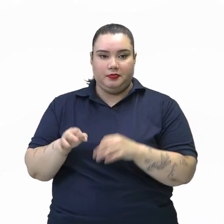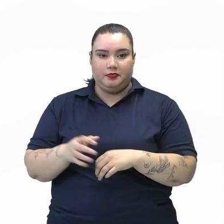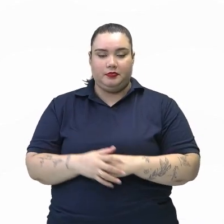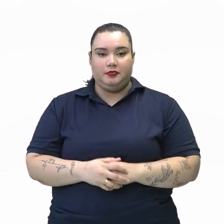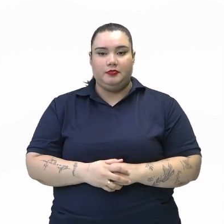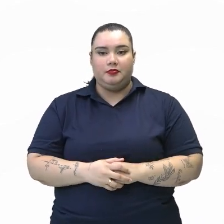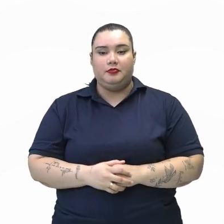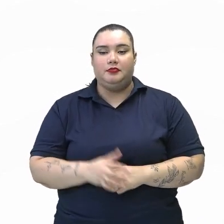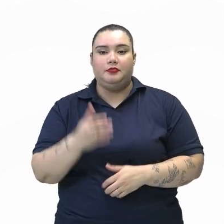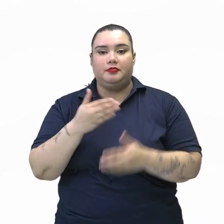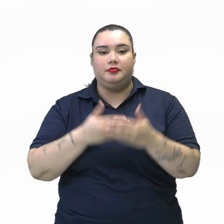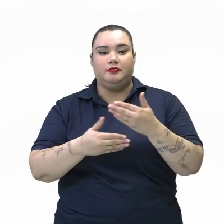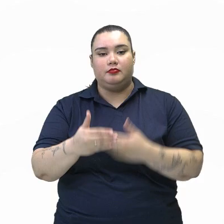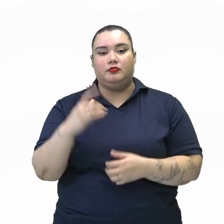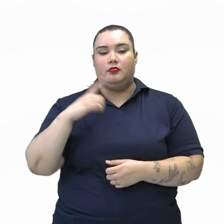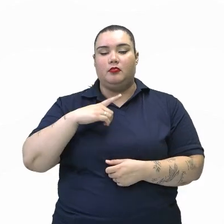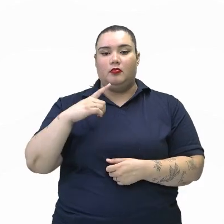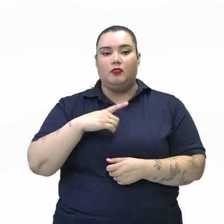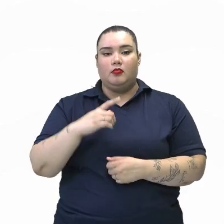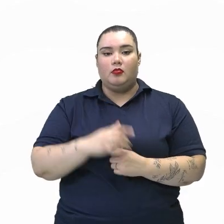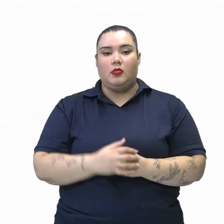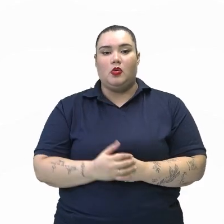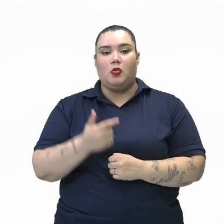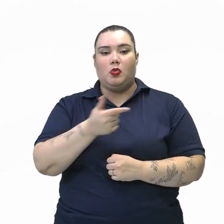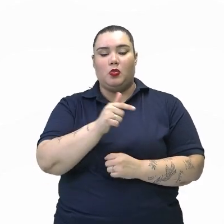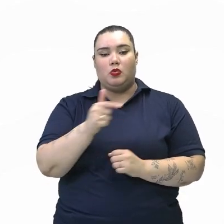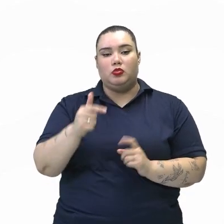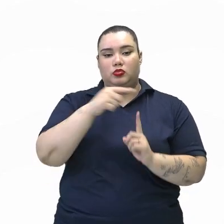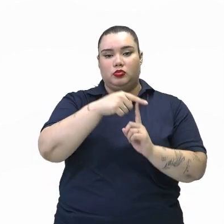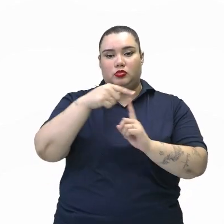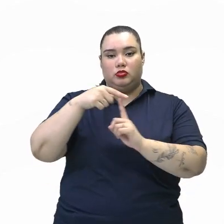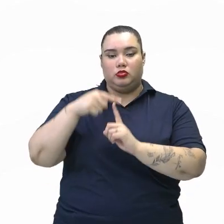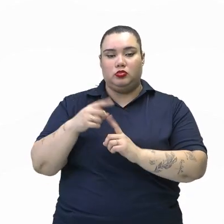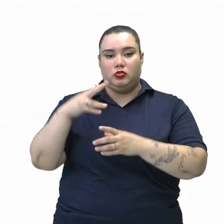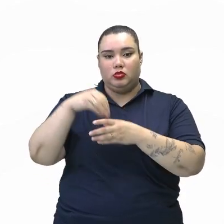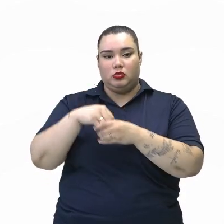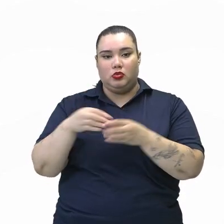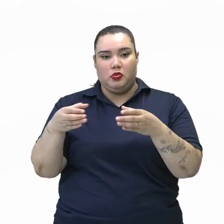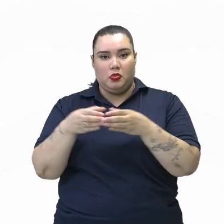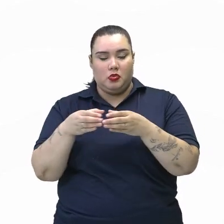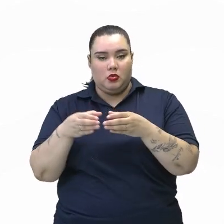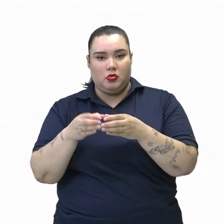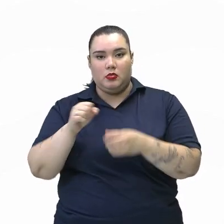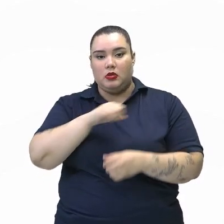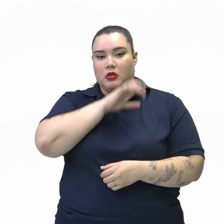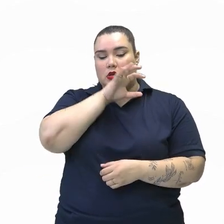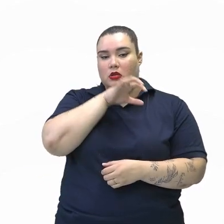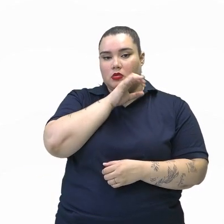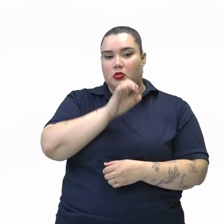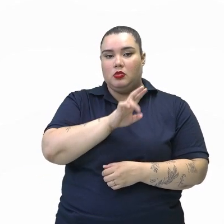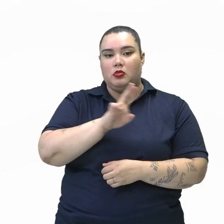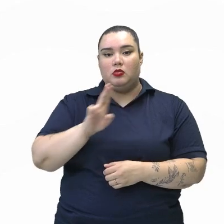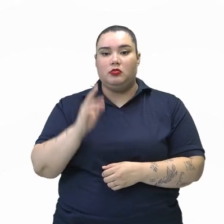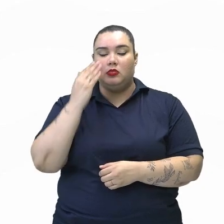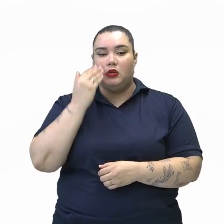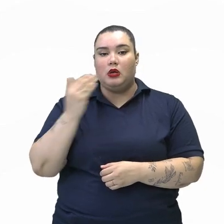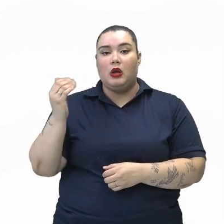Então, continuando, nós temos aí os outros indivíduos dentro do grupo dos animais, que são chamados